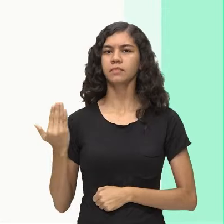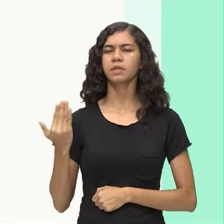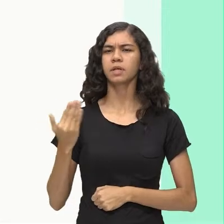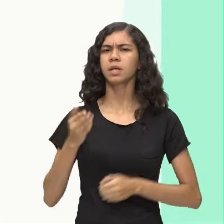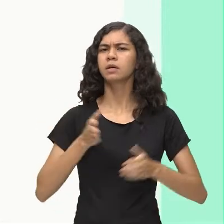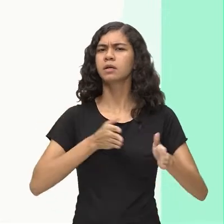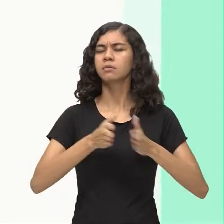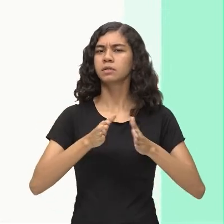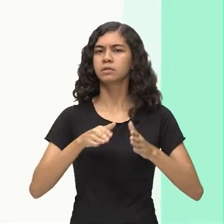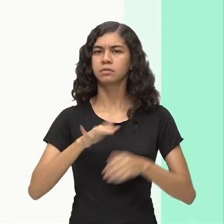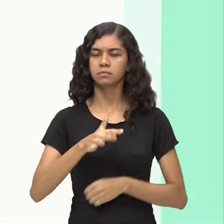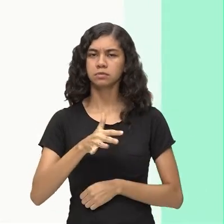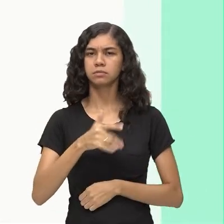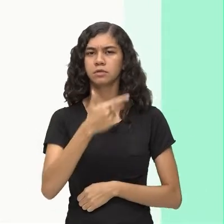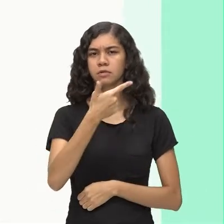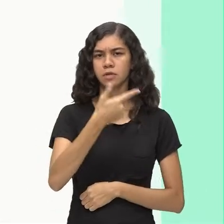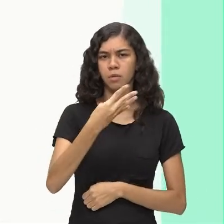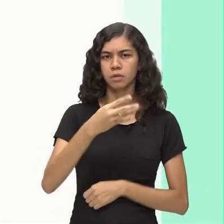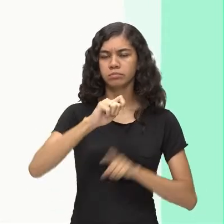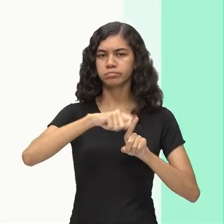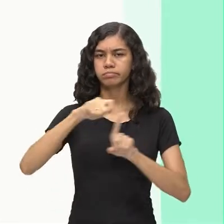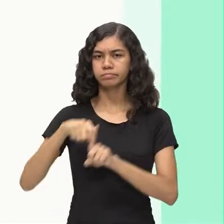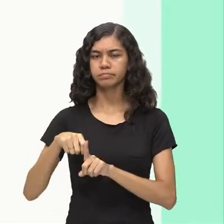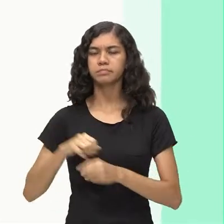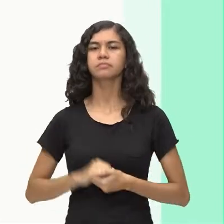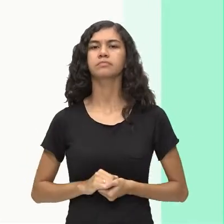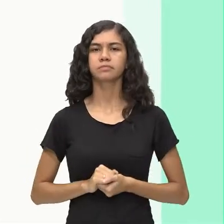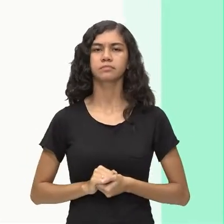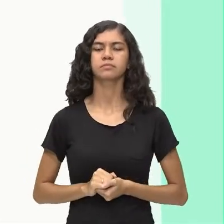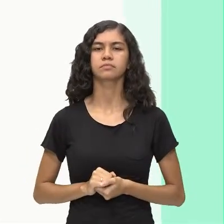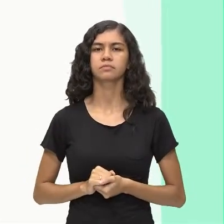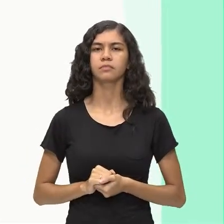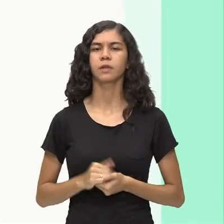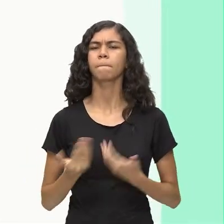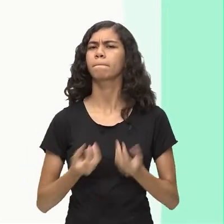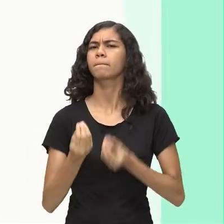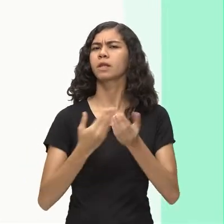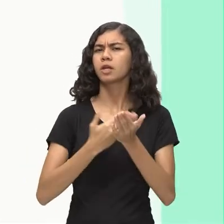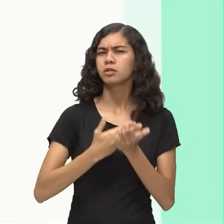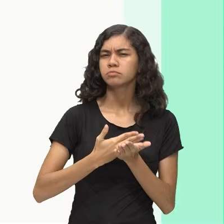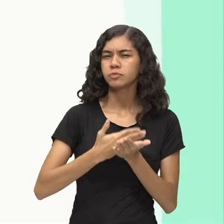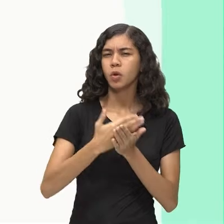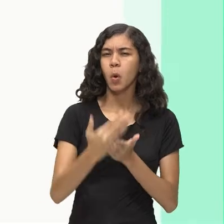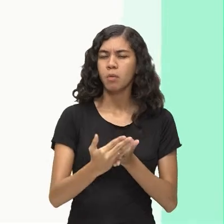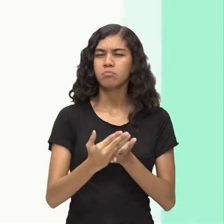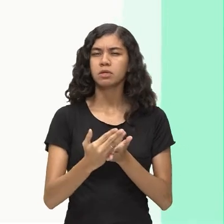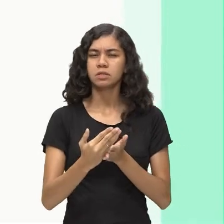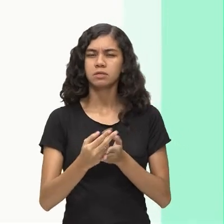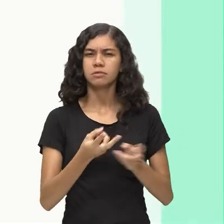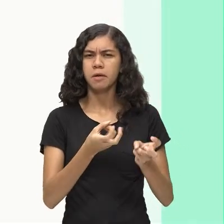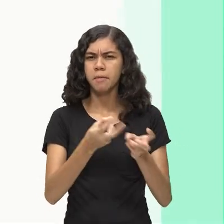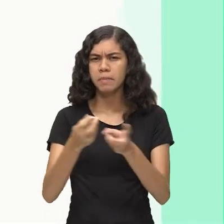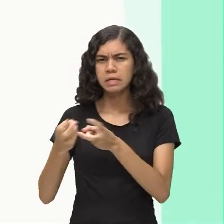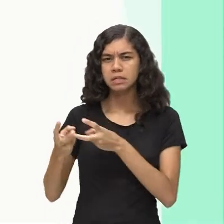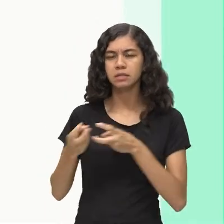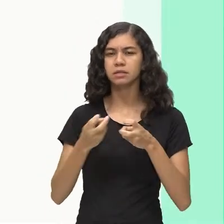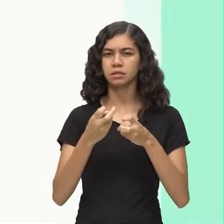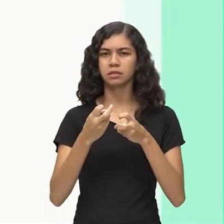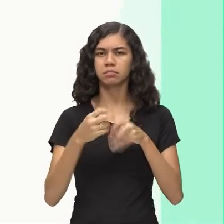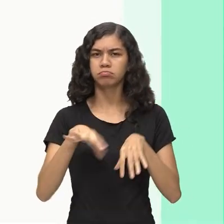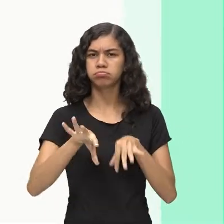de até 24 meses, tá? Então, as primeiras manifestações da infecção pelo HPV